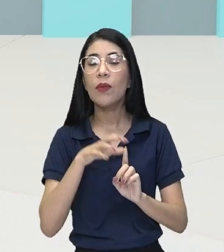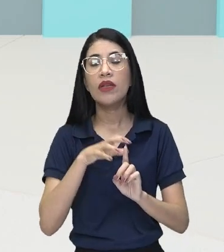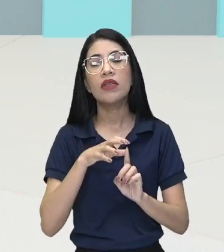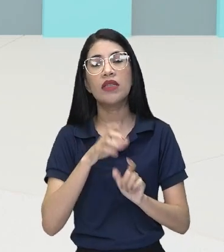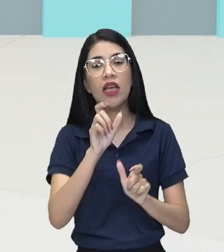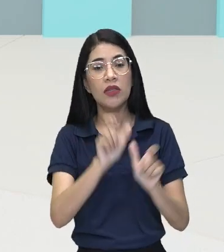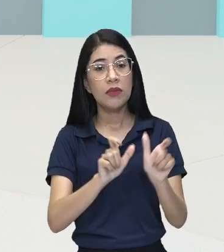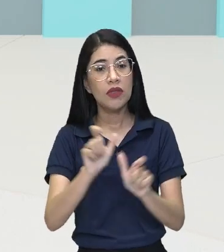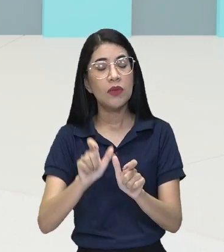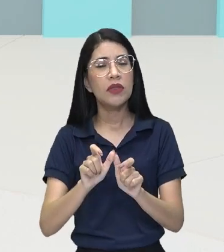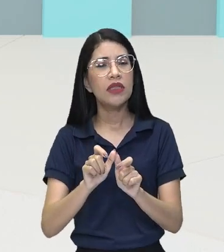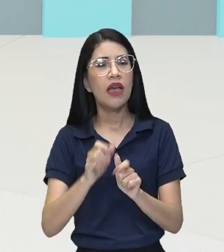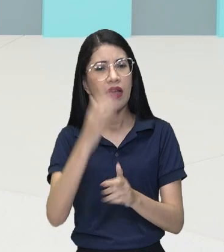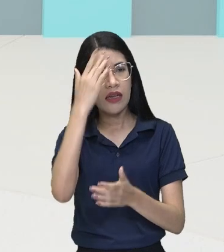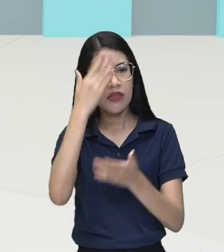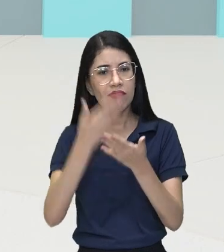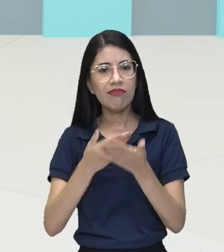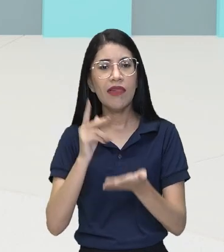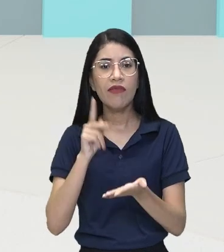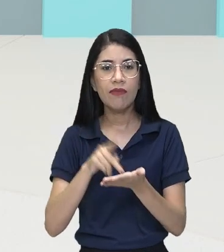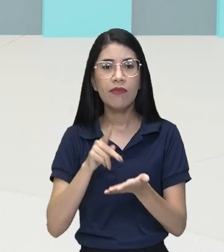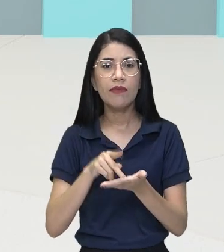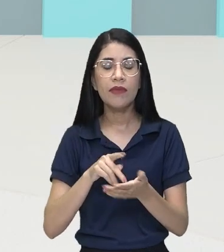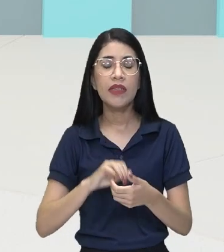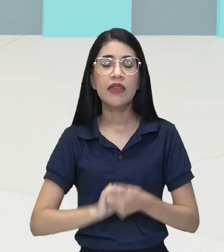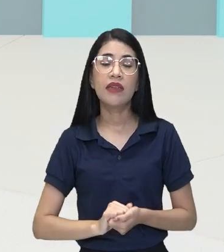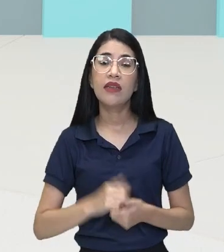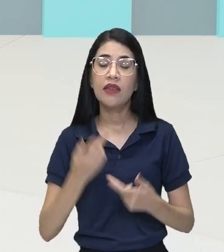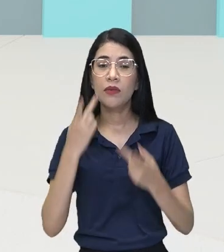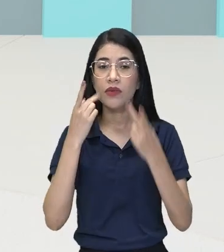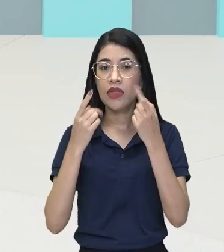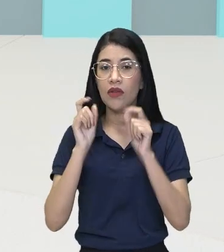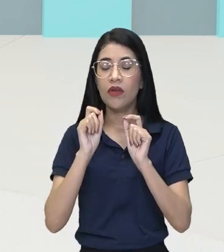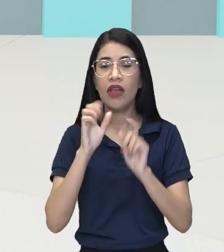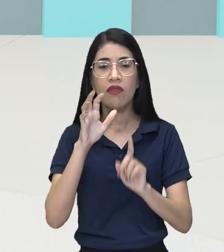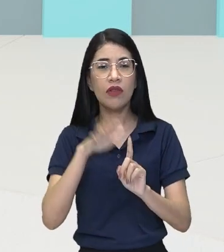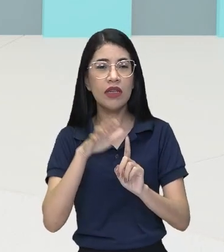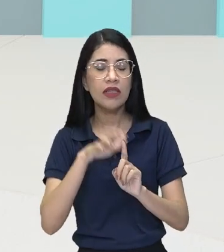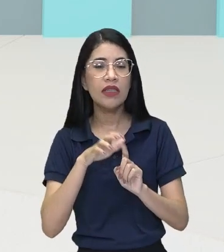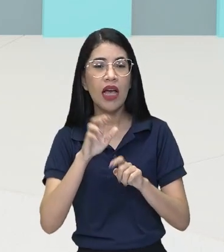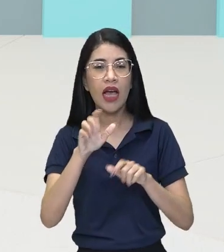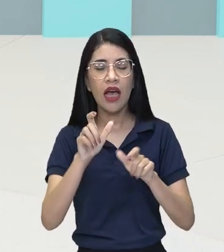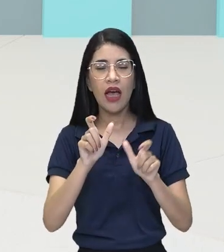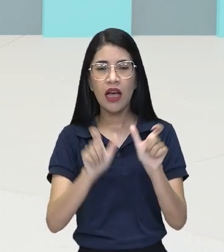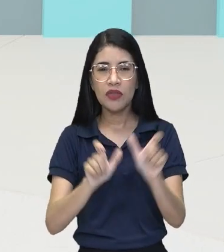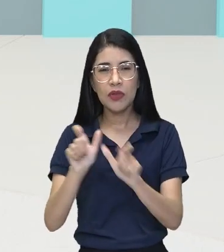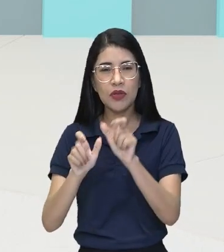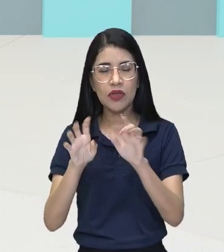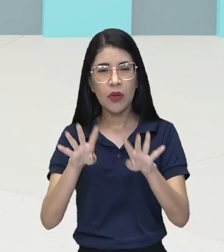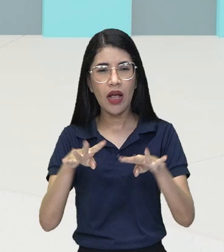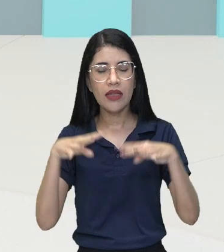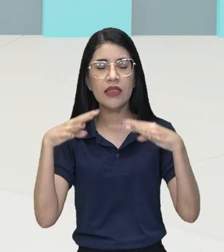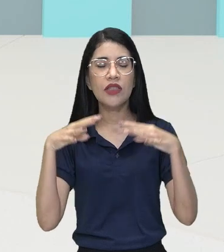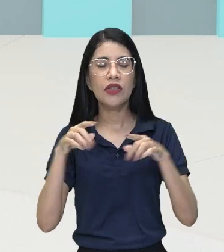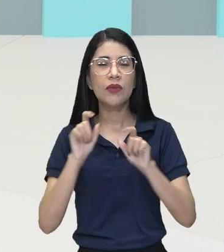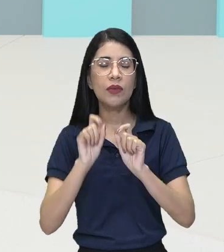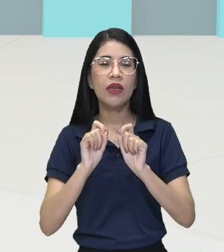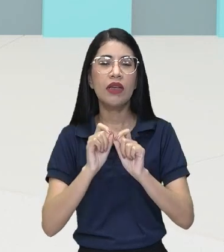falando a verdade. E o teatro é isso, é convencer o público, é envolver o público naquele